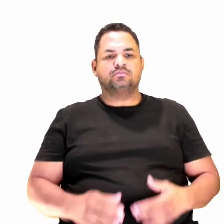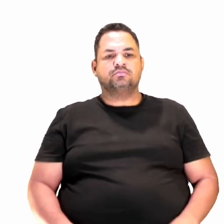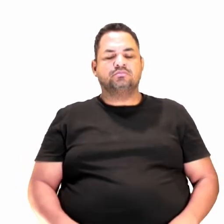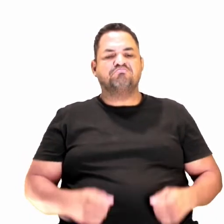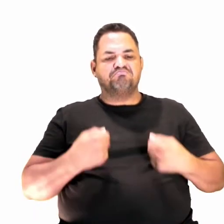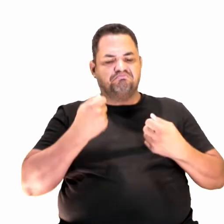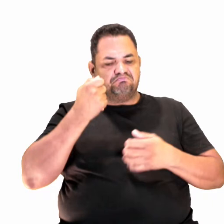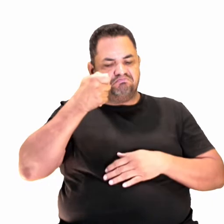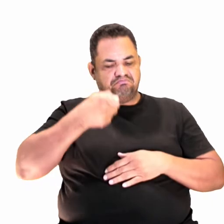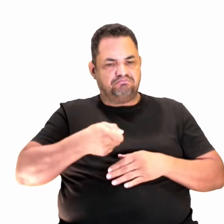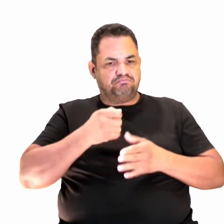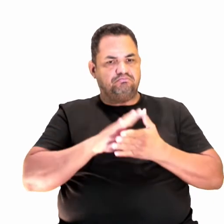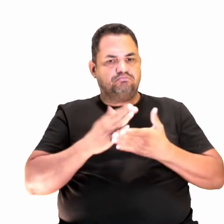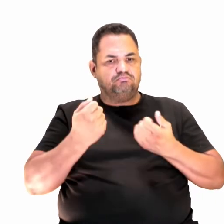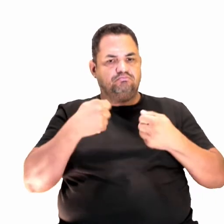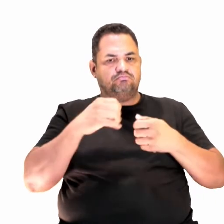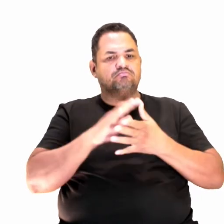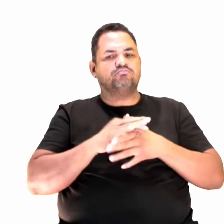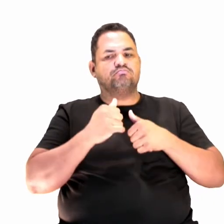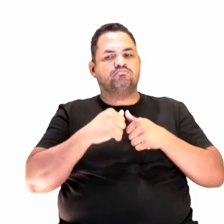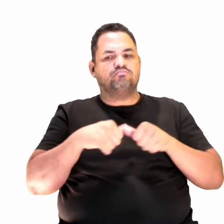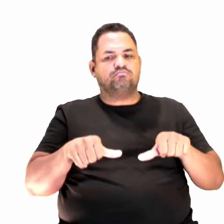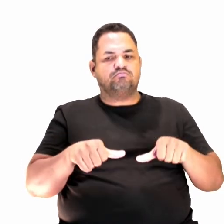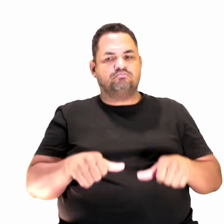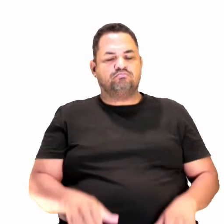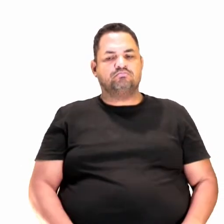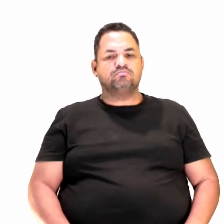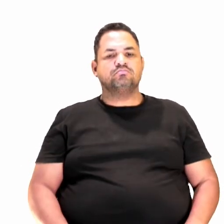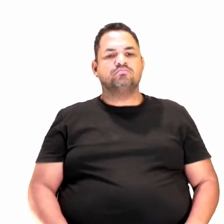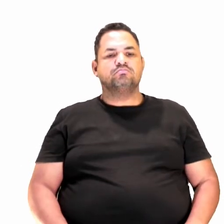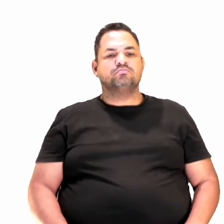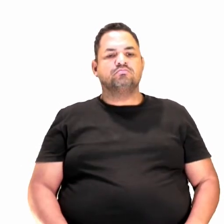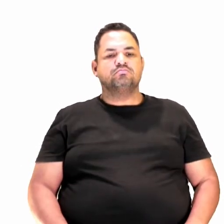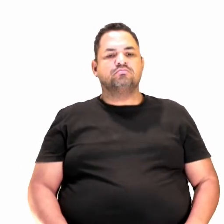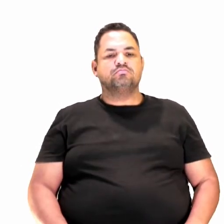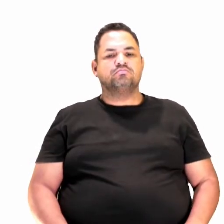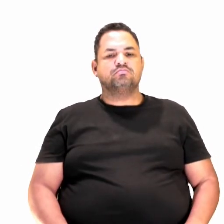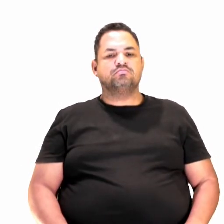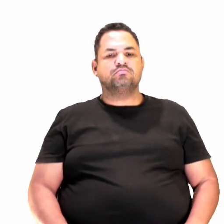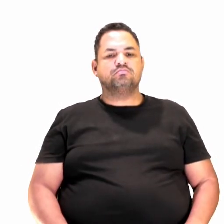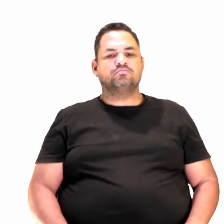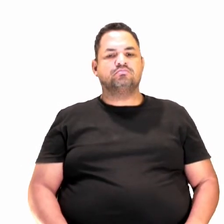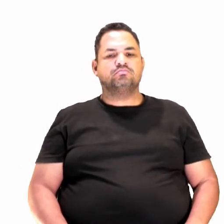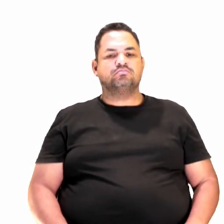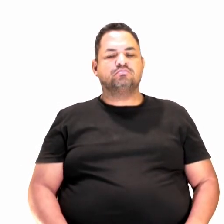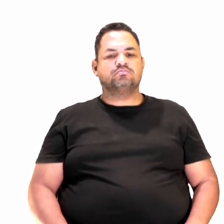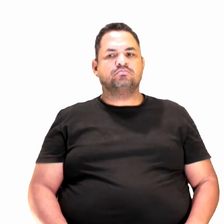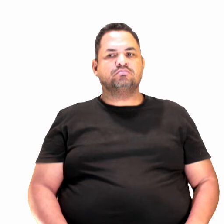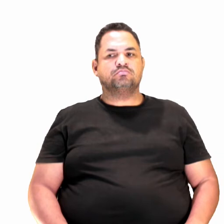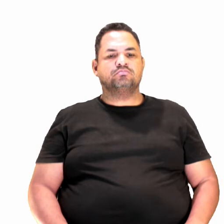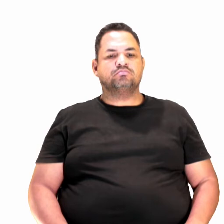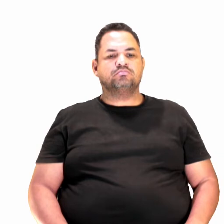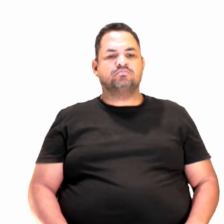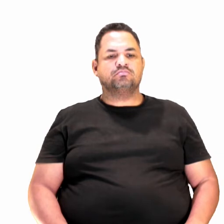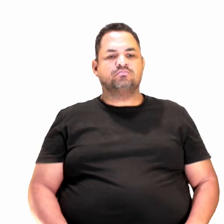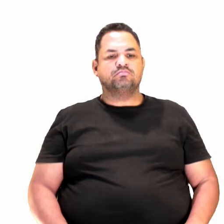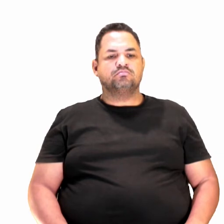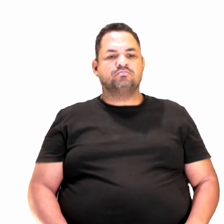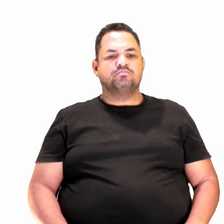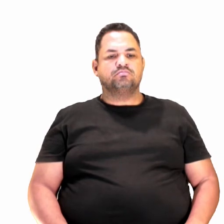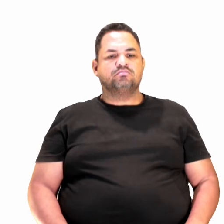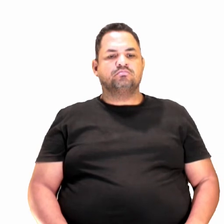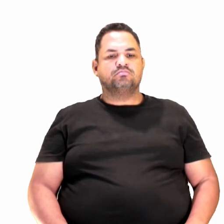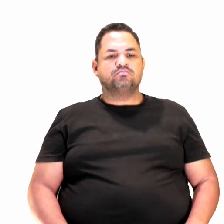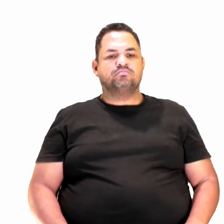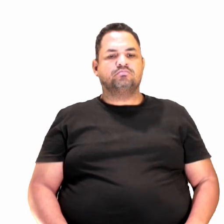mas pode ser você pode estar, você deve estar, enfim. I may be suffering from an eating disorder.